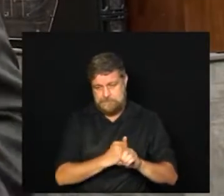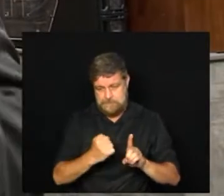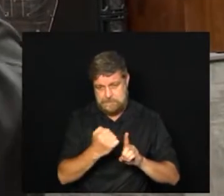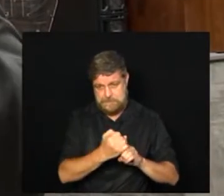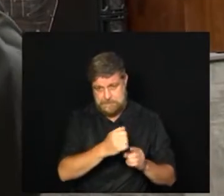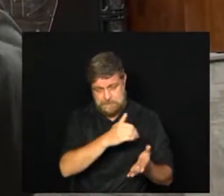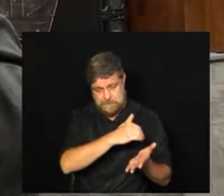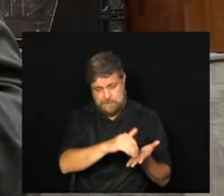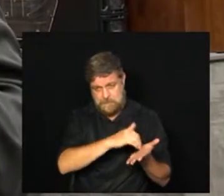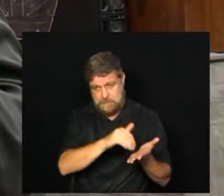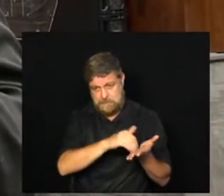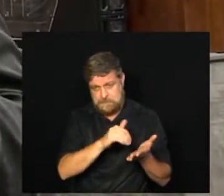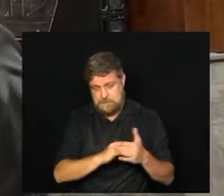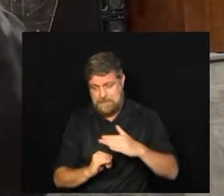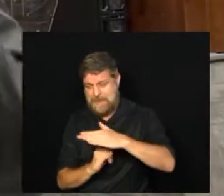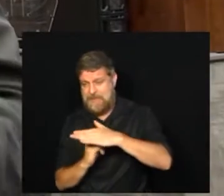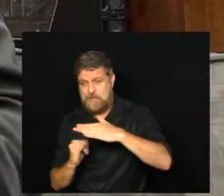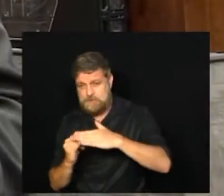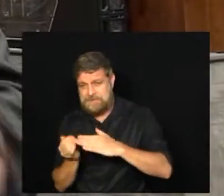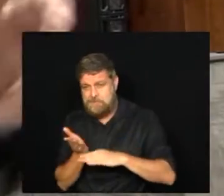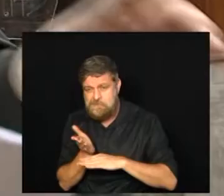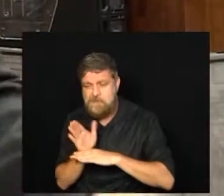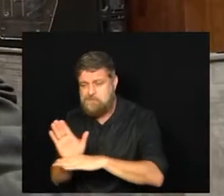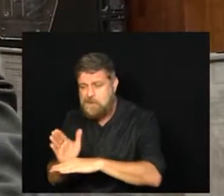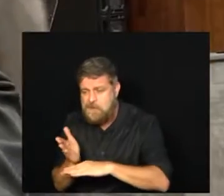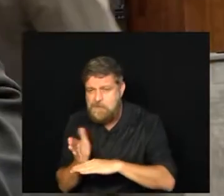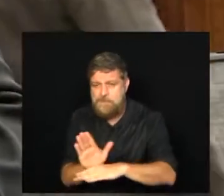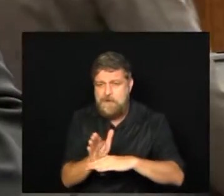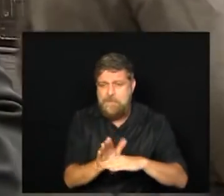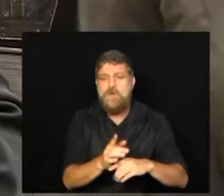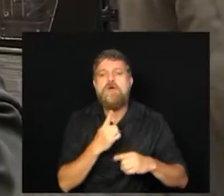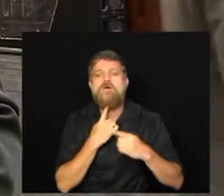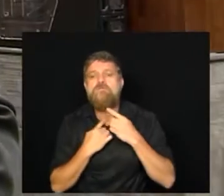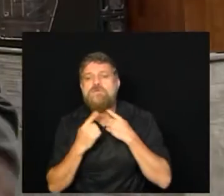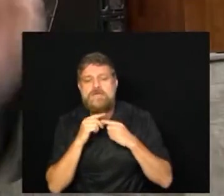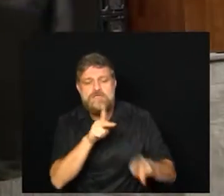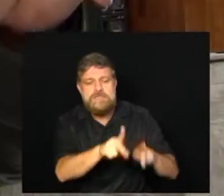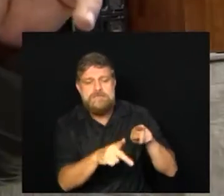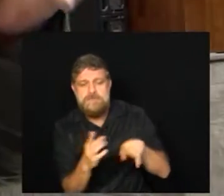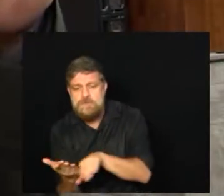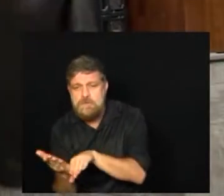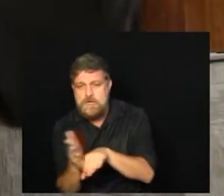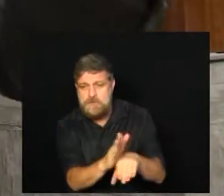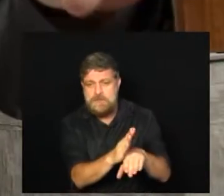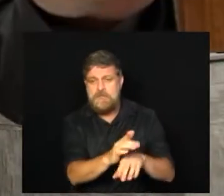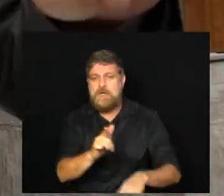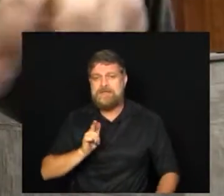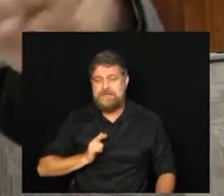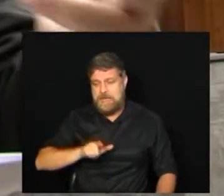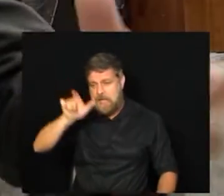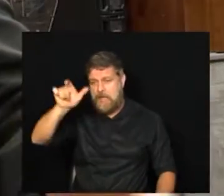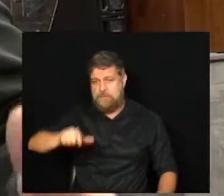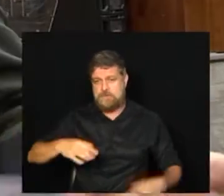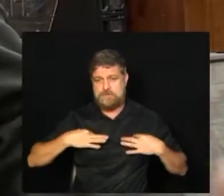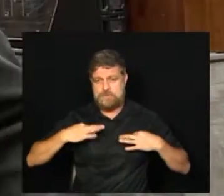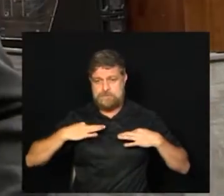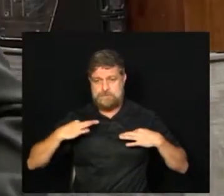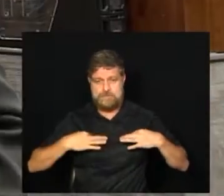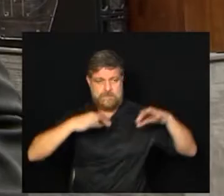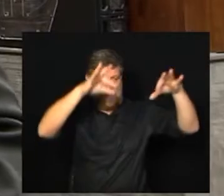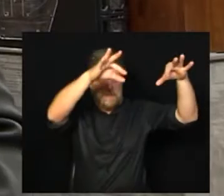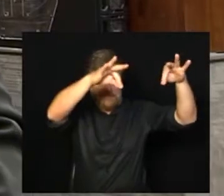suporte àquelas instituições que têm interesse em ajudar essas pessoas. Ou seja, quem tem, deixa, ou seja, de forma